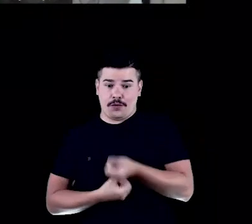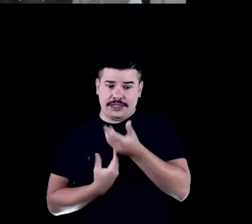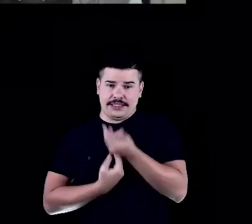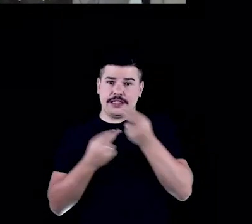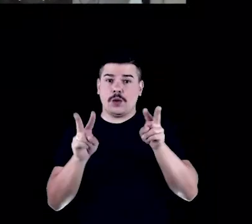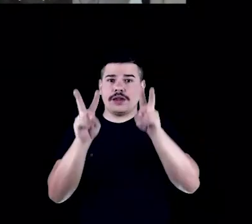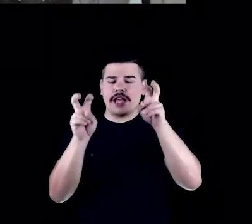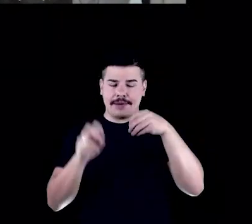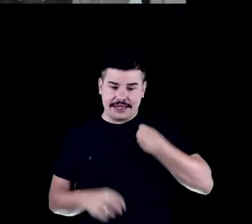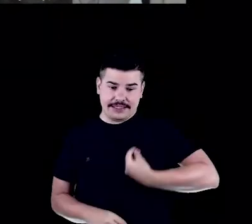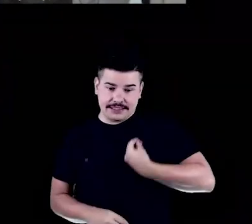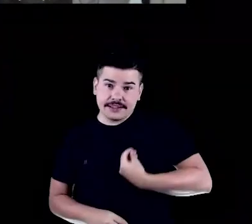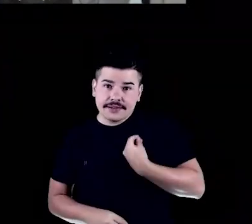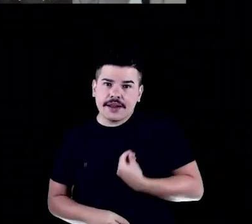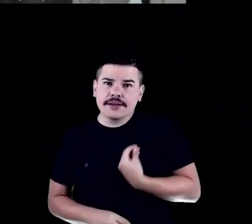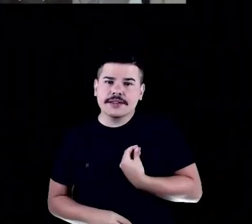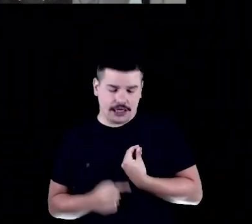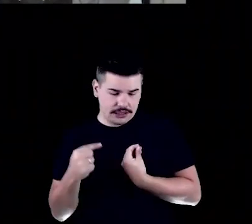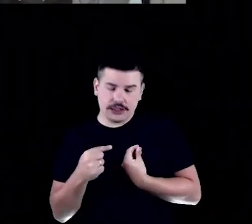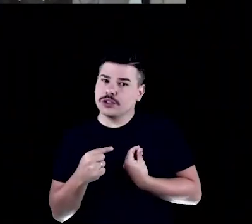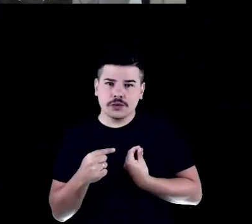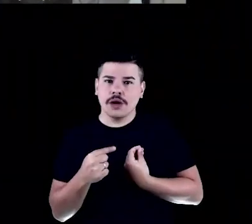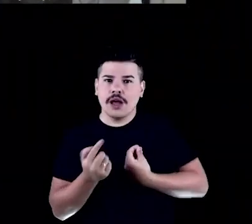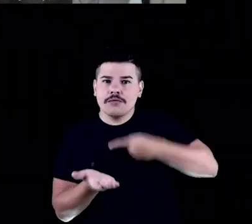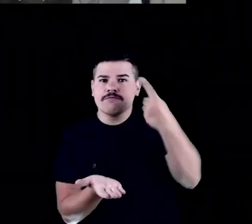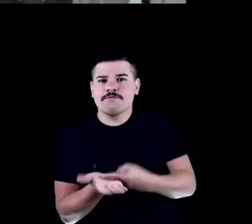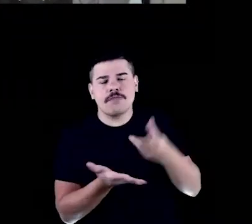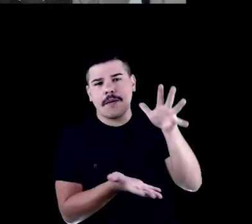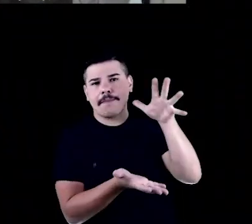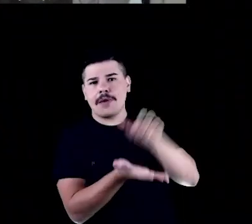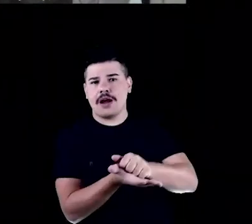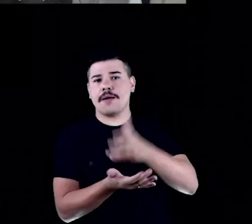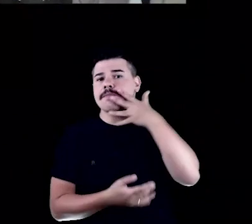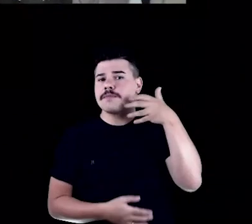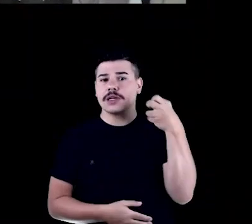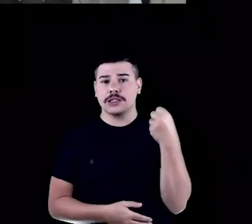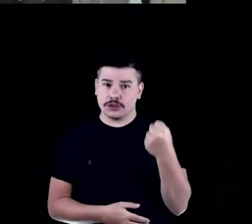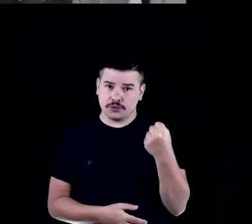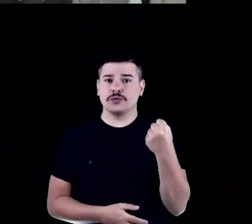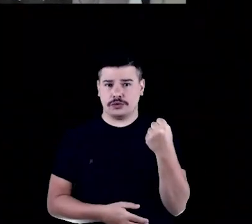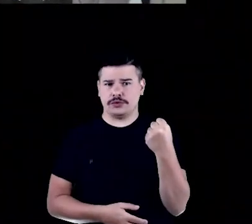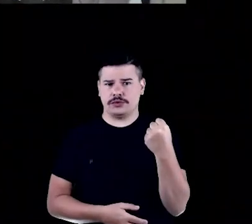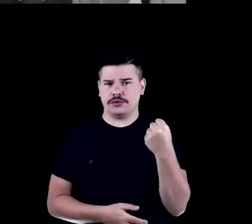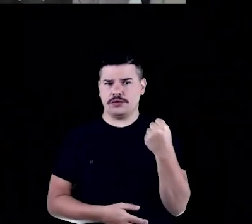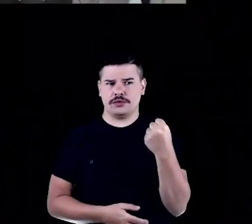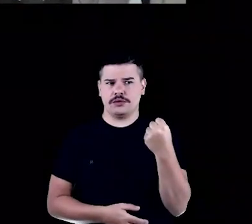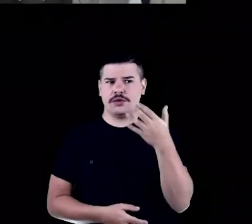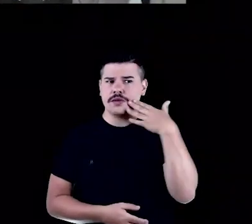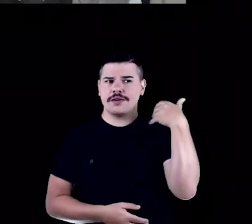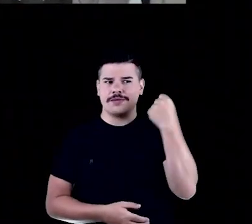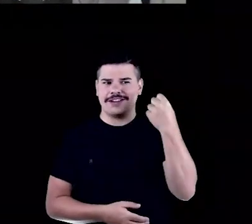temática a existência ou questões da existência, isso é totalmente um pacto da branquitude. Isso é totalmente, uhum.